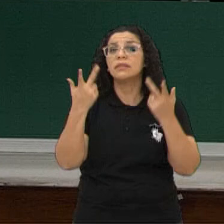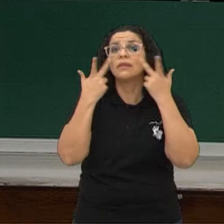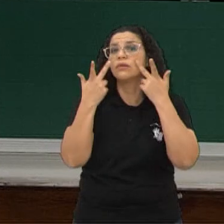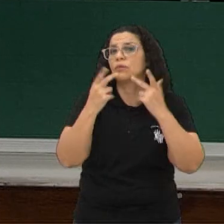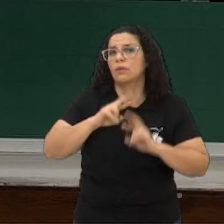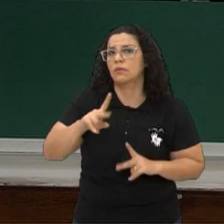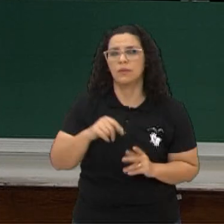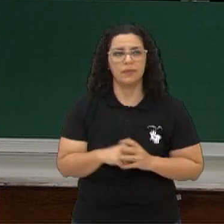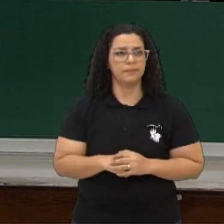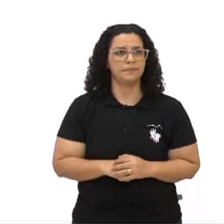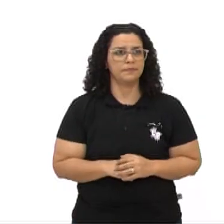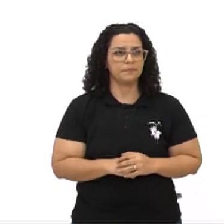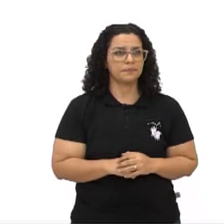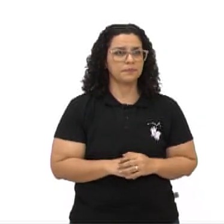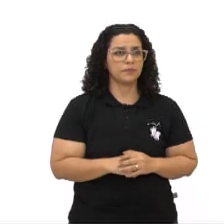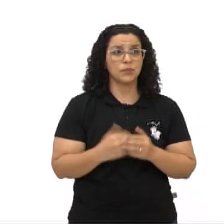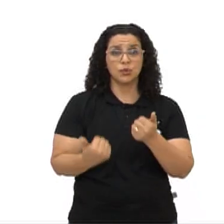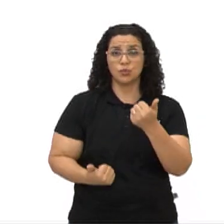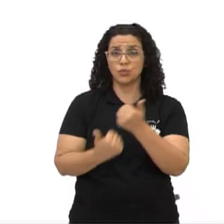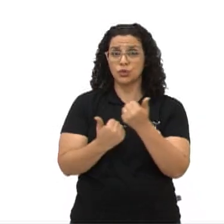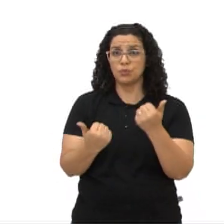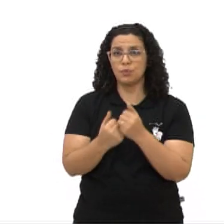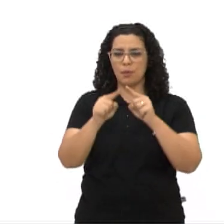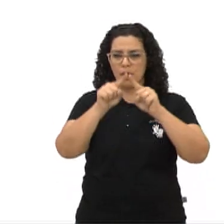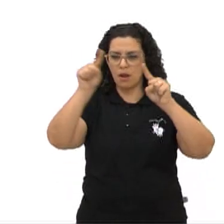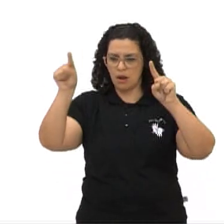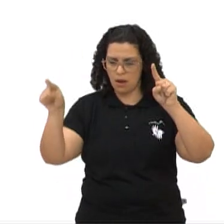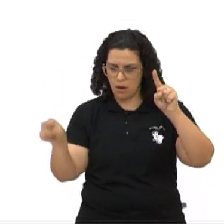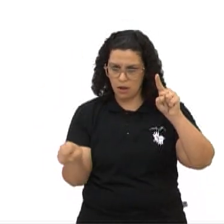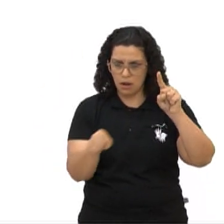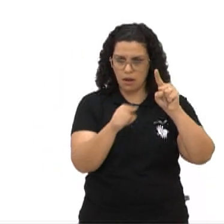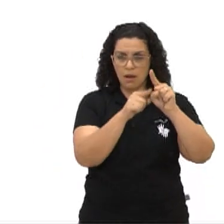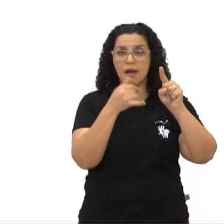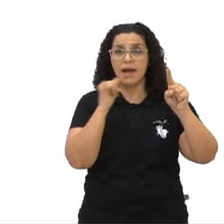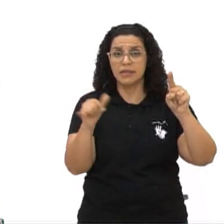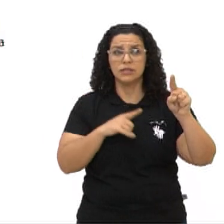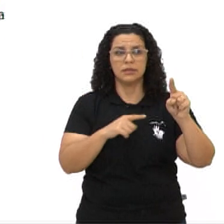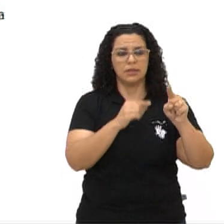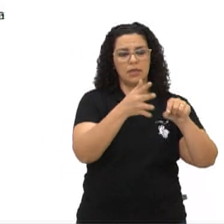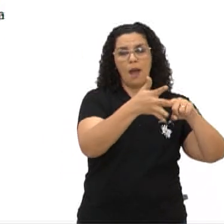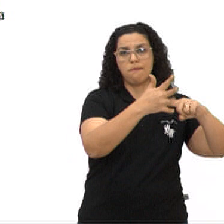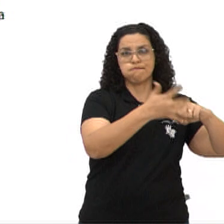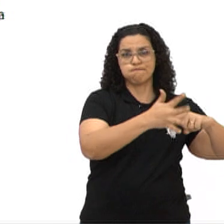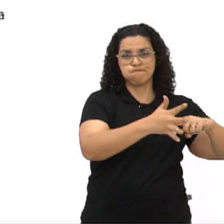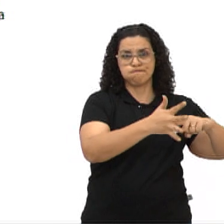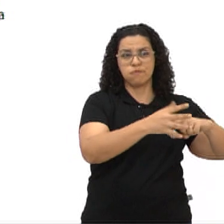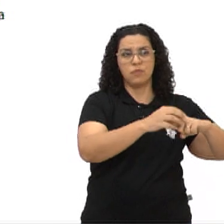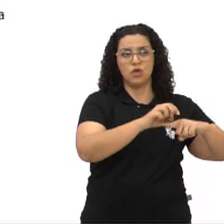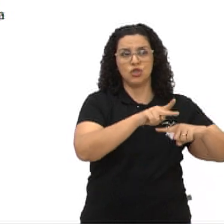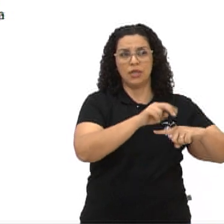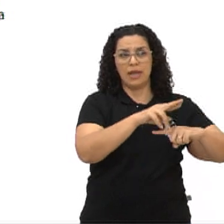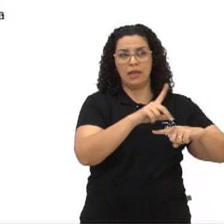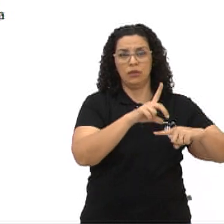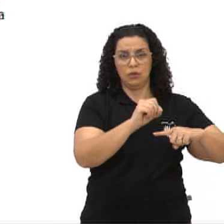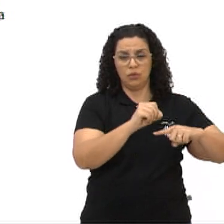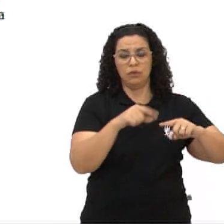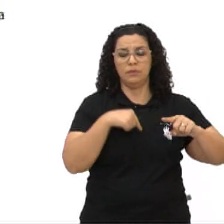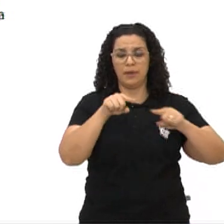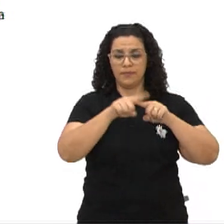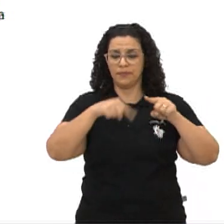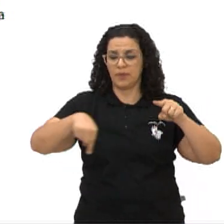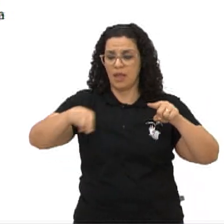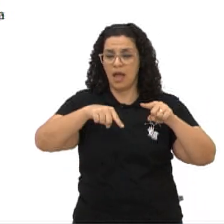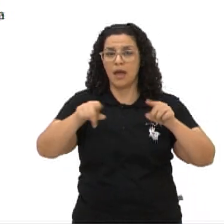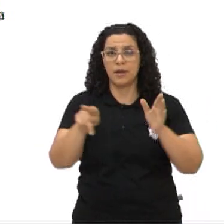espontâneo? Com o auxílio de um circuito elétrico composto de um gerador elétrico, que fornecerá energia, e um